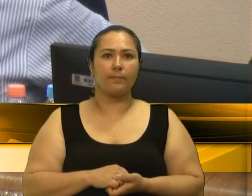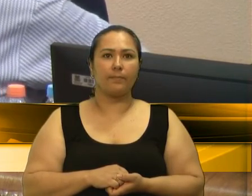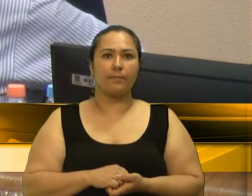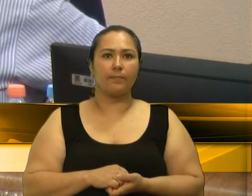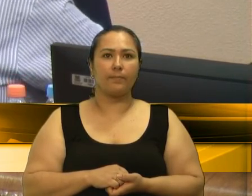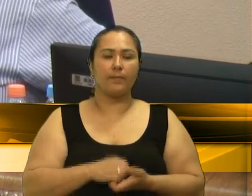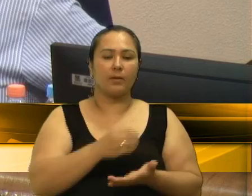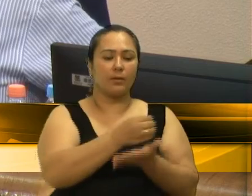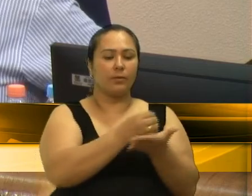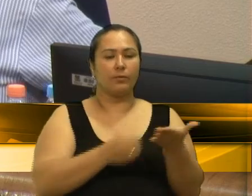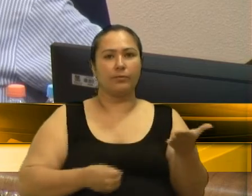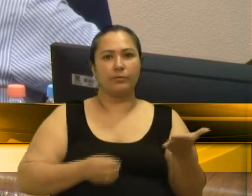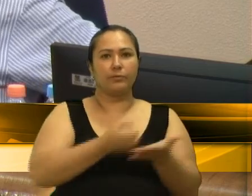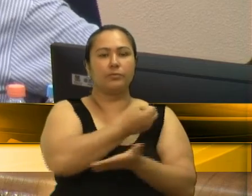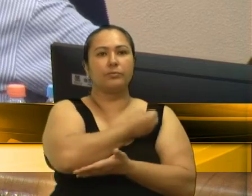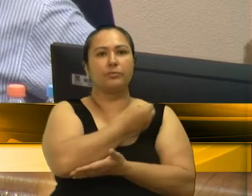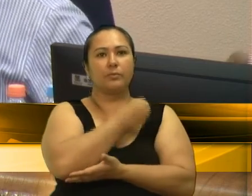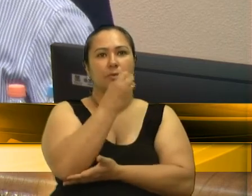Ofício número